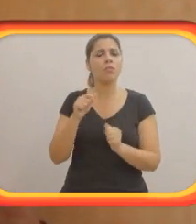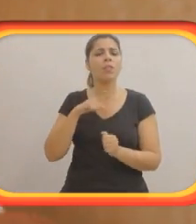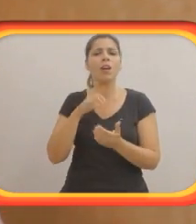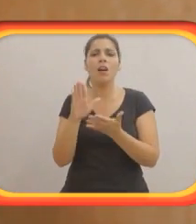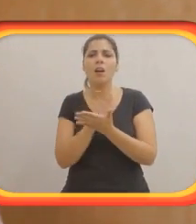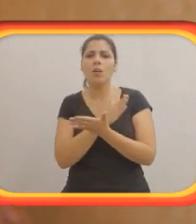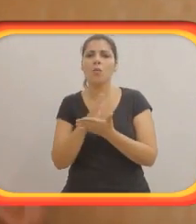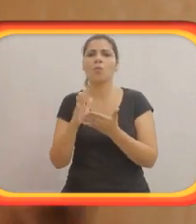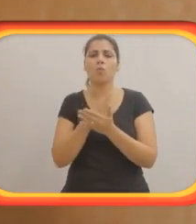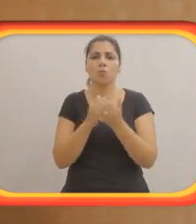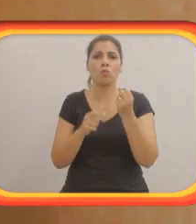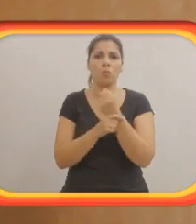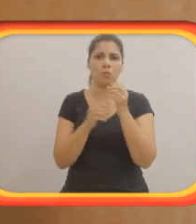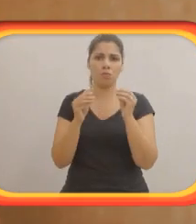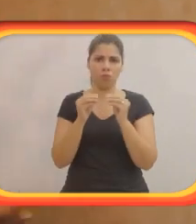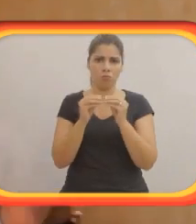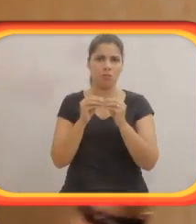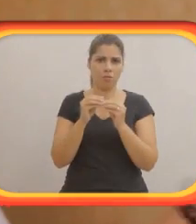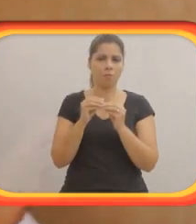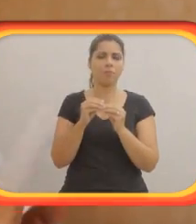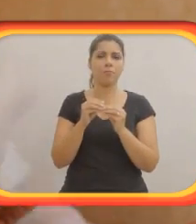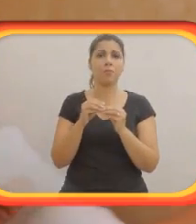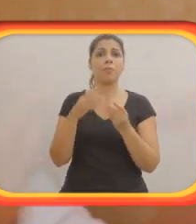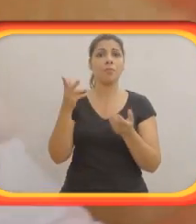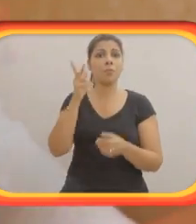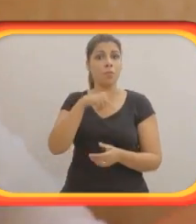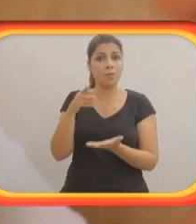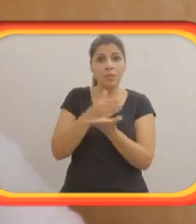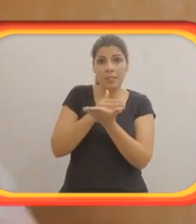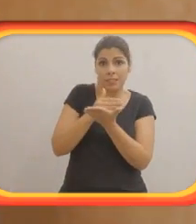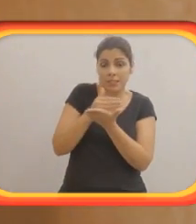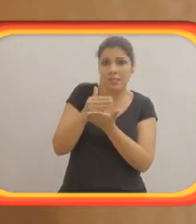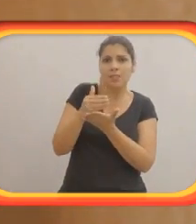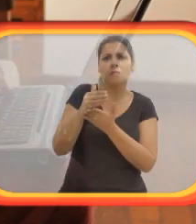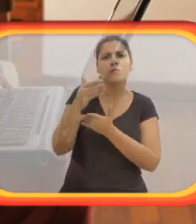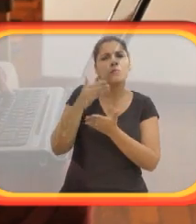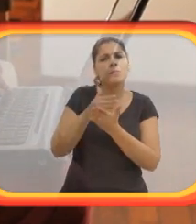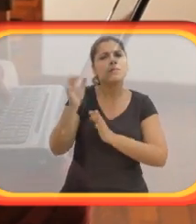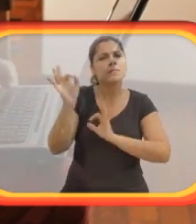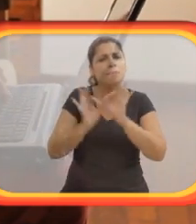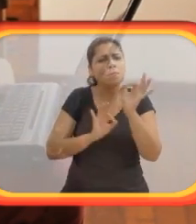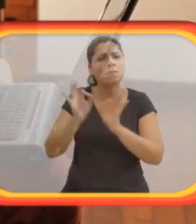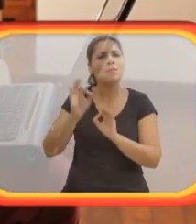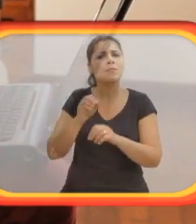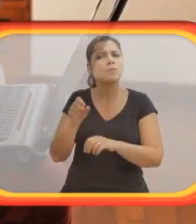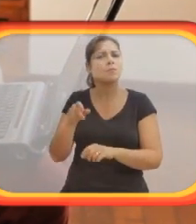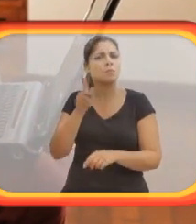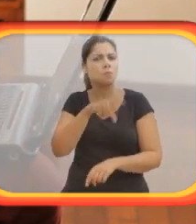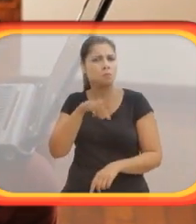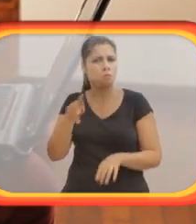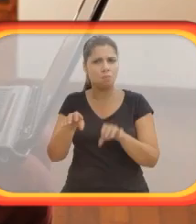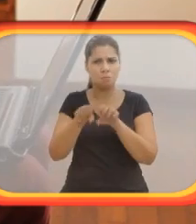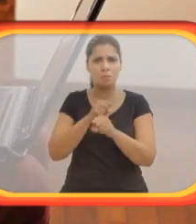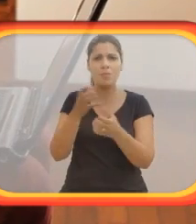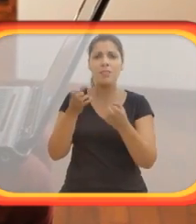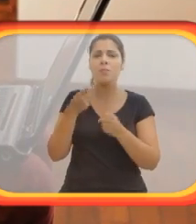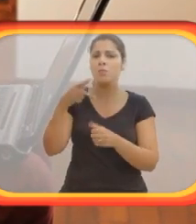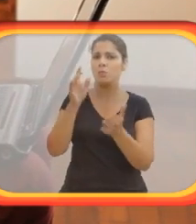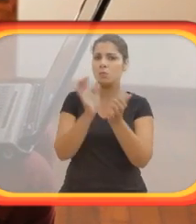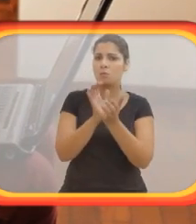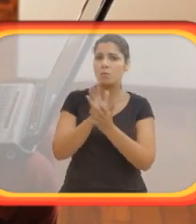e faça com que ela possa aprender ali, e no contraturno ela possa ter algum suporte extra, né?